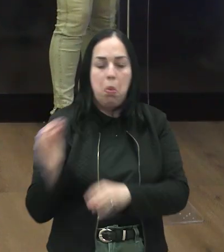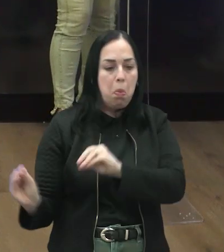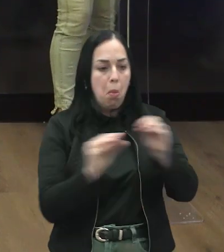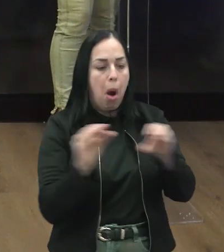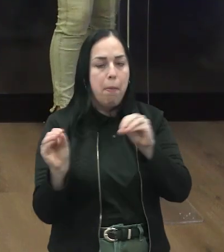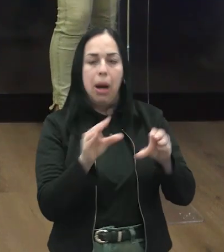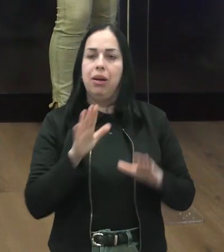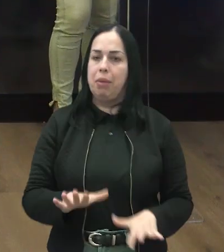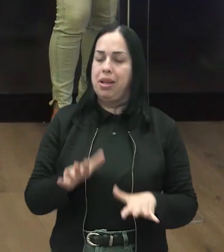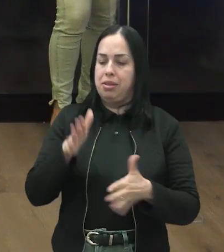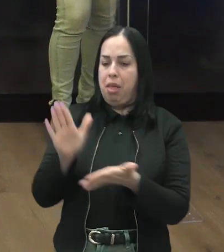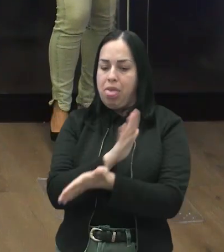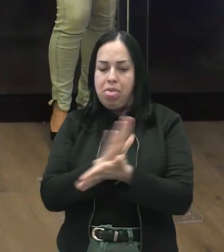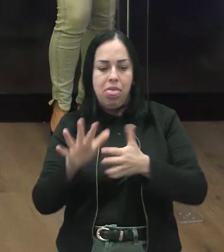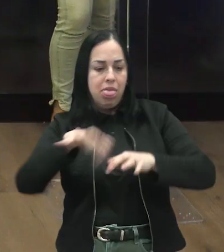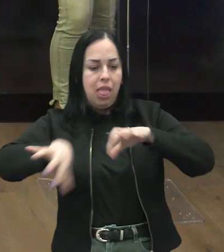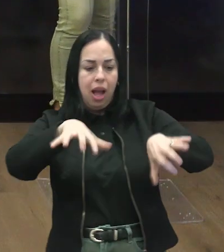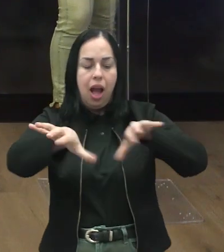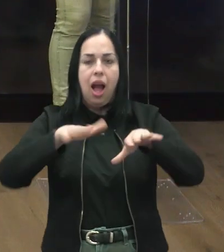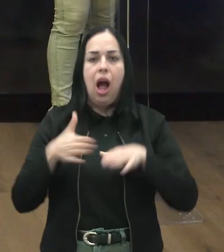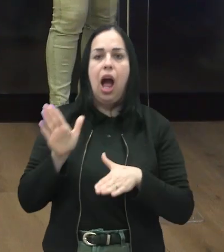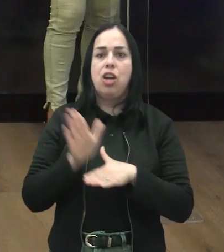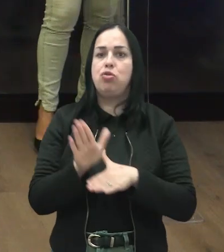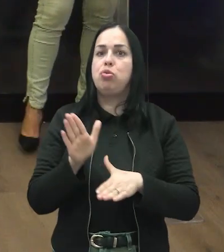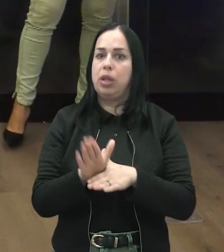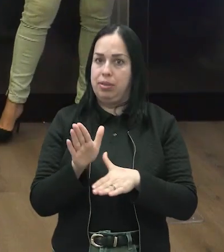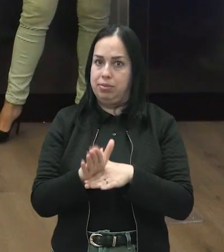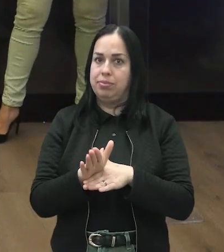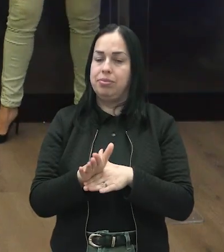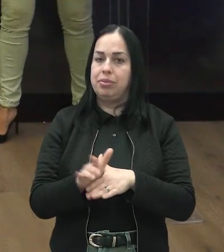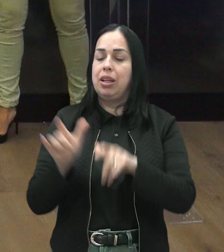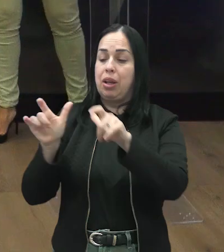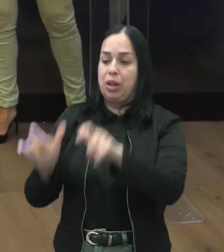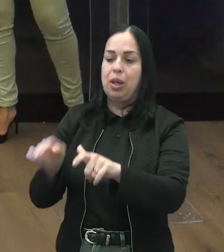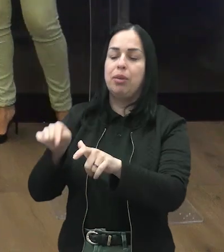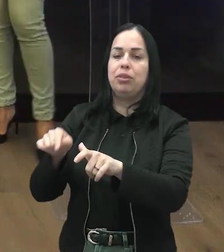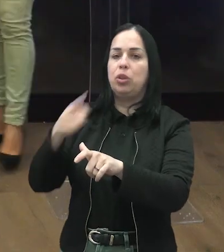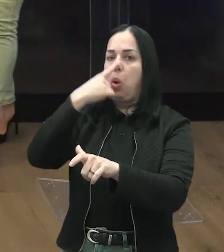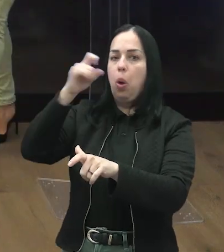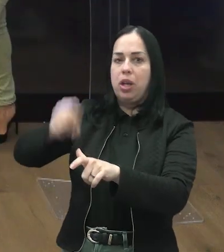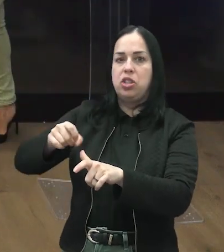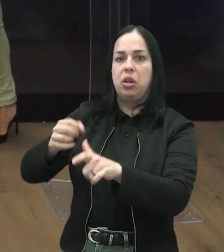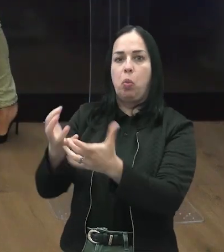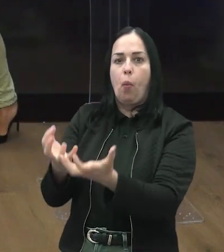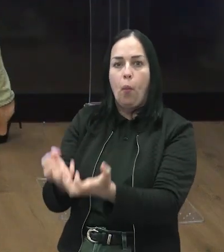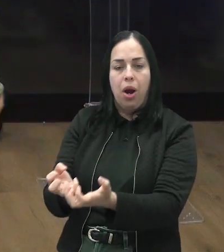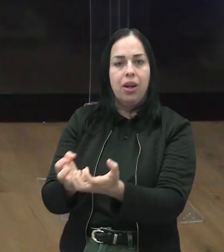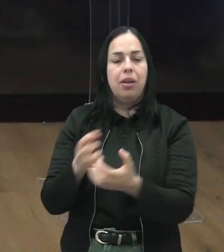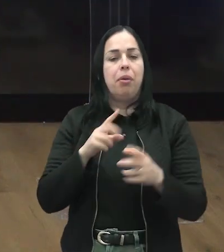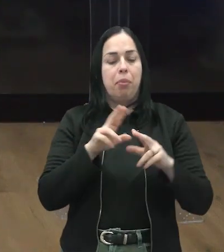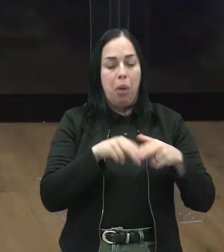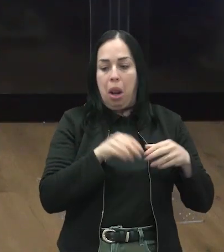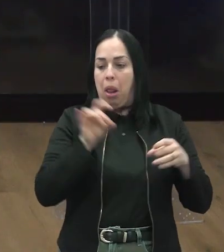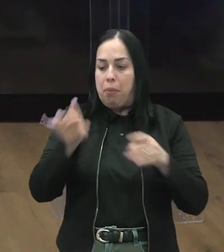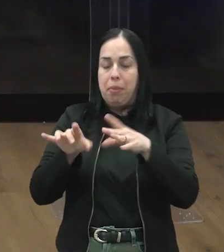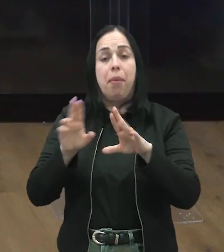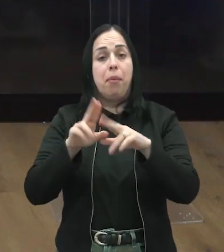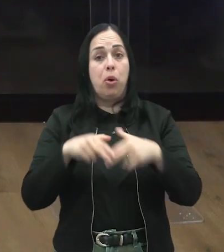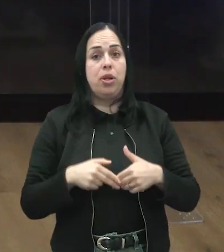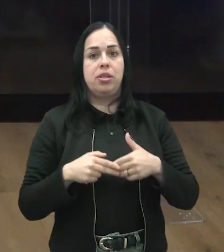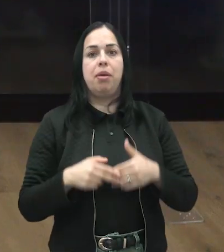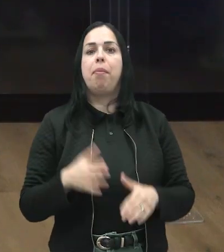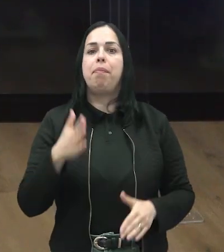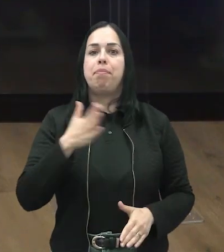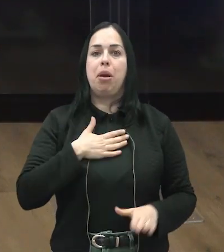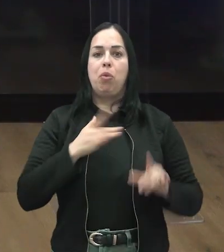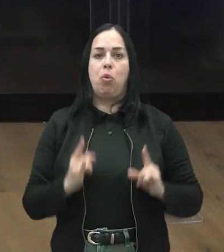lotados. E a separação desse tipo de material ajuda a aumentar a vida útil do aterro sanitário da cidade. Por isso, o programa